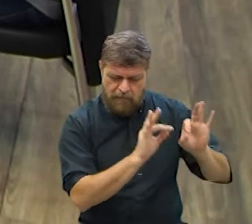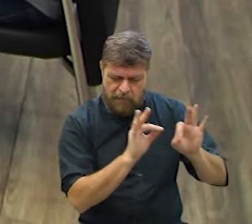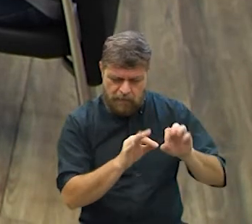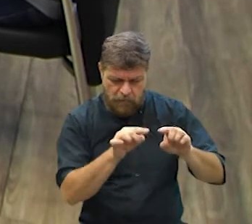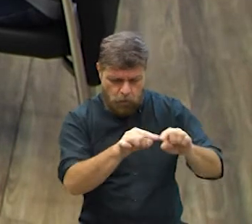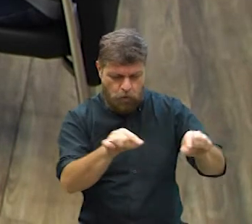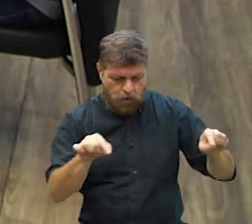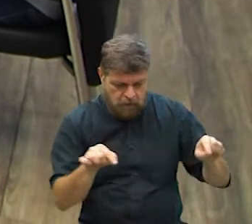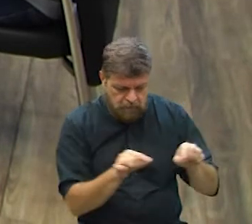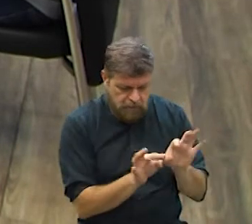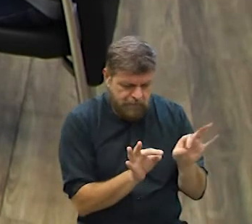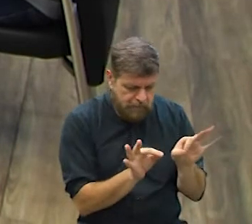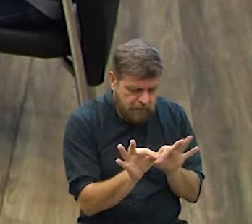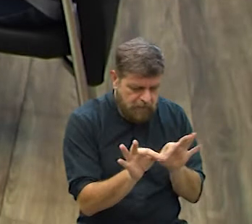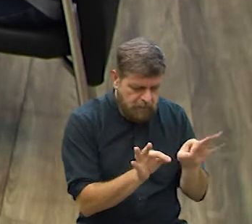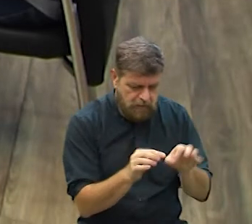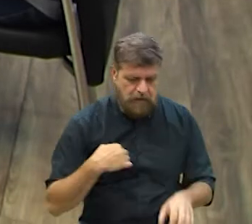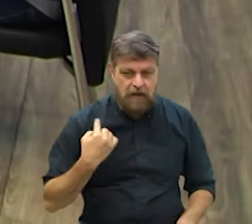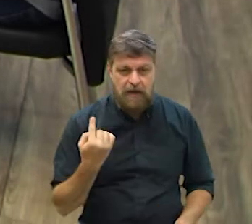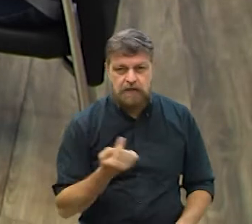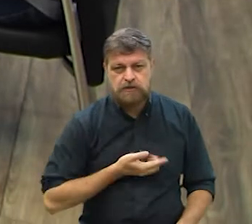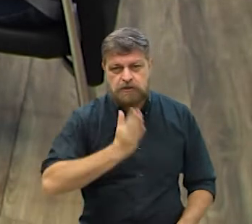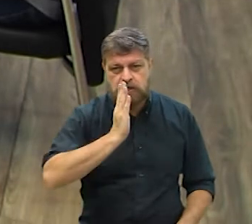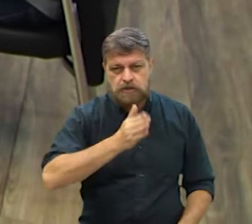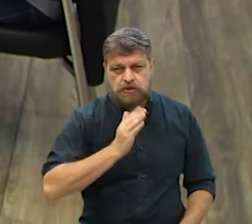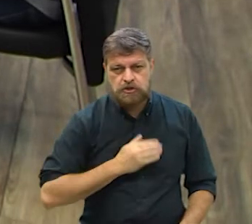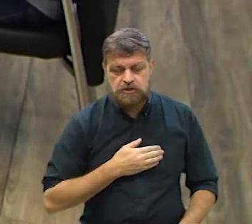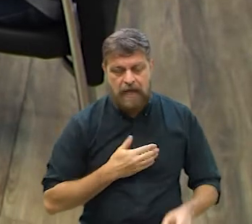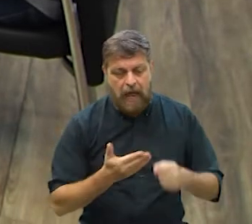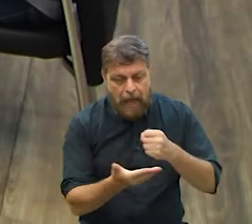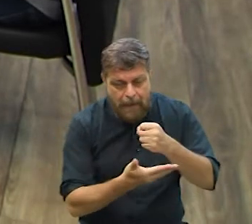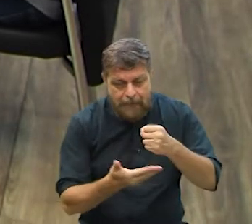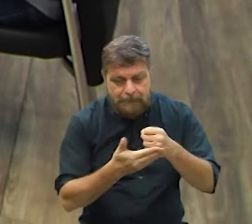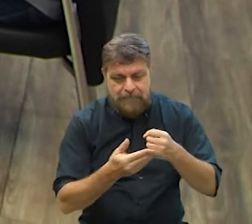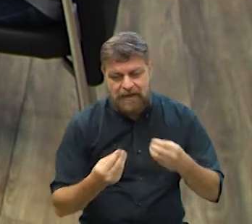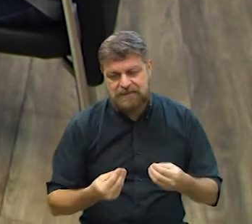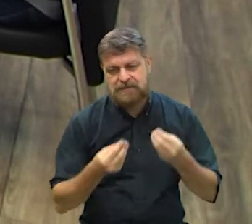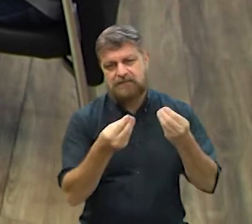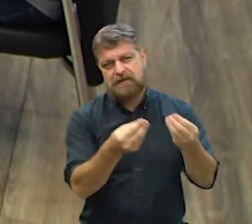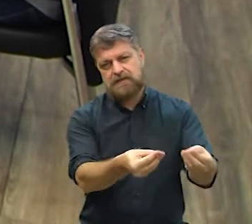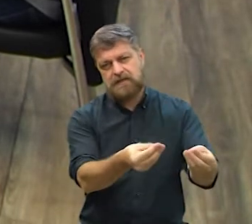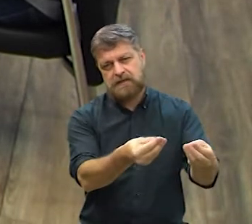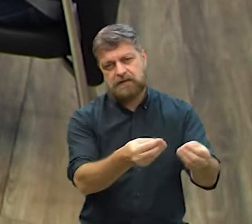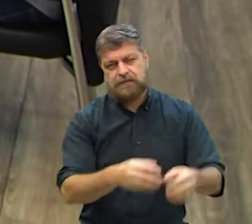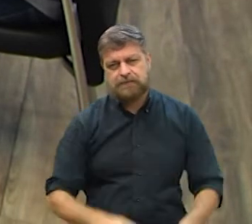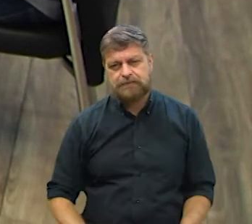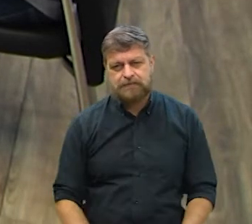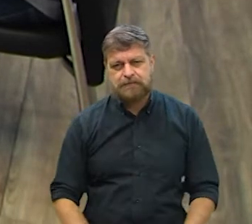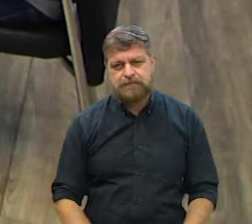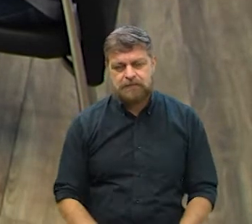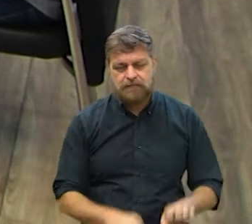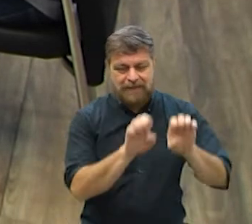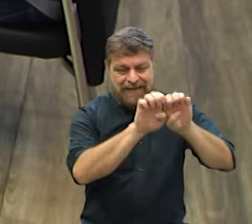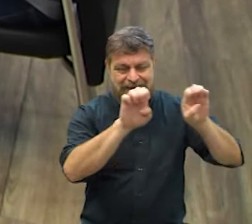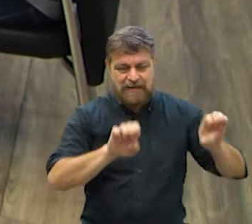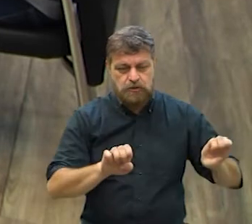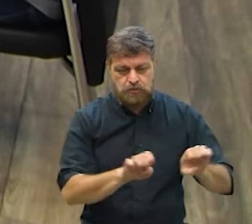nosso loteamento, você vende, a gente já vai entregar com a infraestrutura. Quer dizer, já vai estar